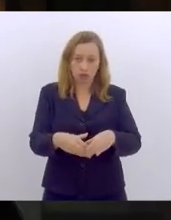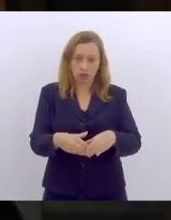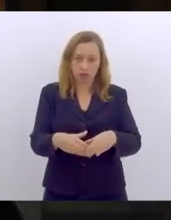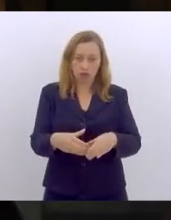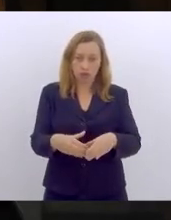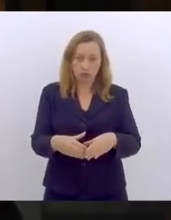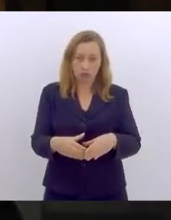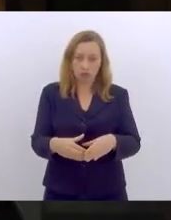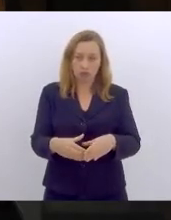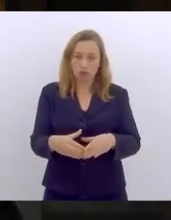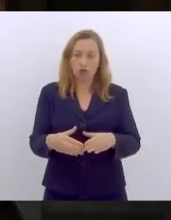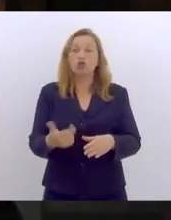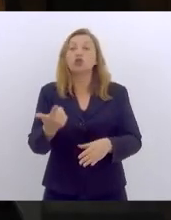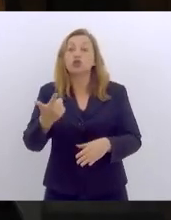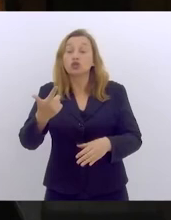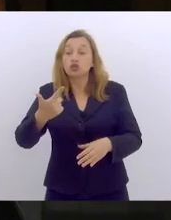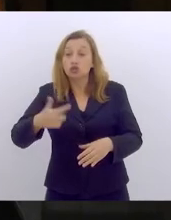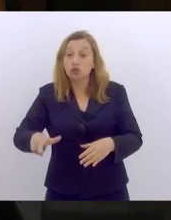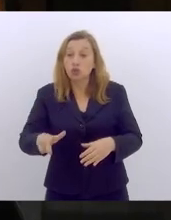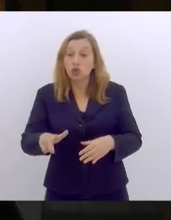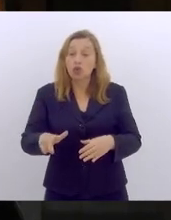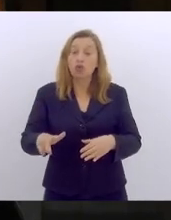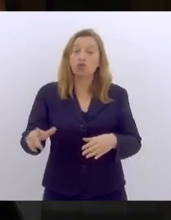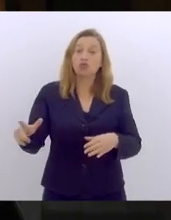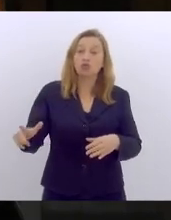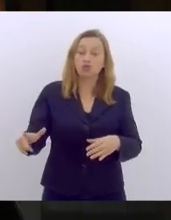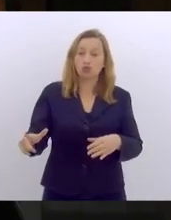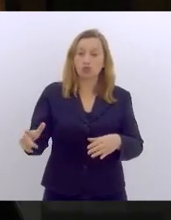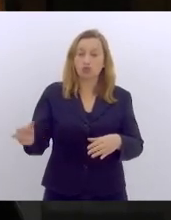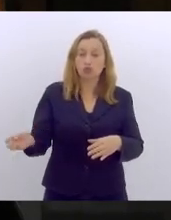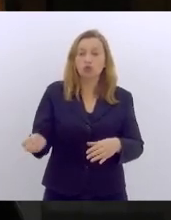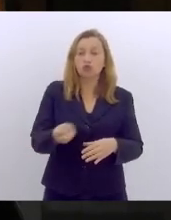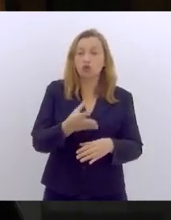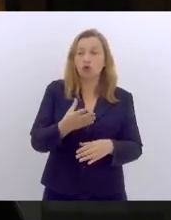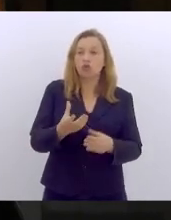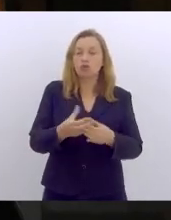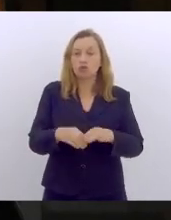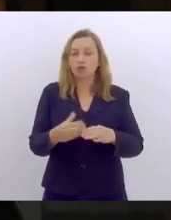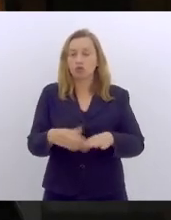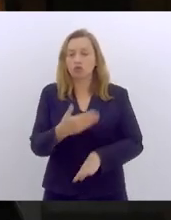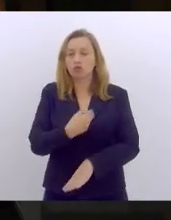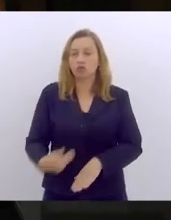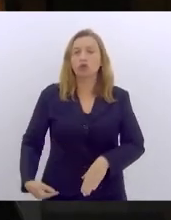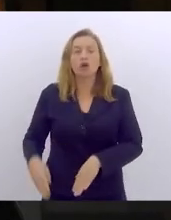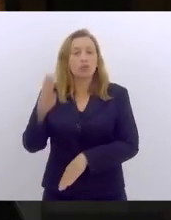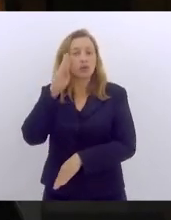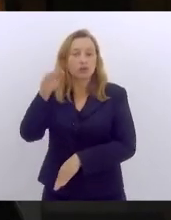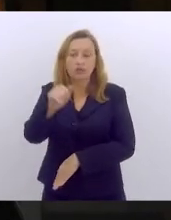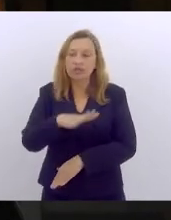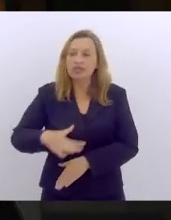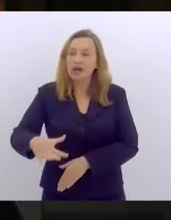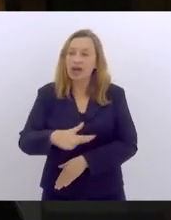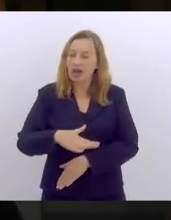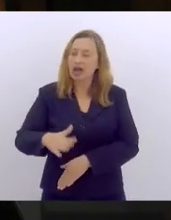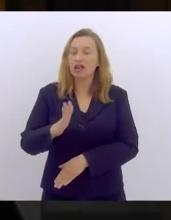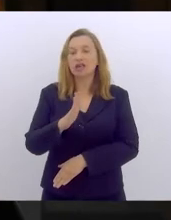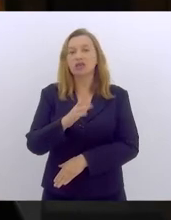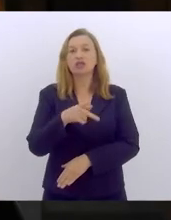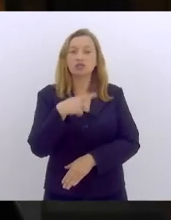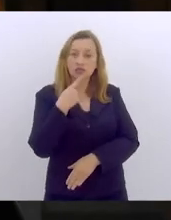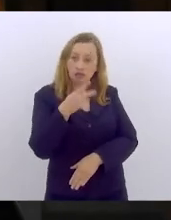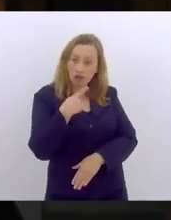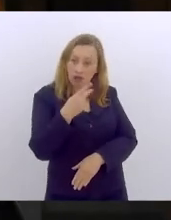e abrir novos concursos públicos, principalmente para essas áreas que acabei de